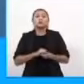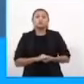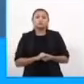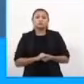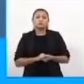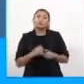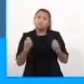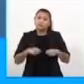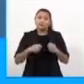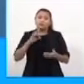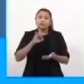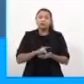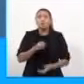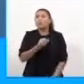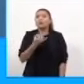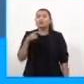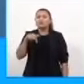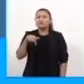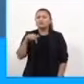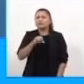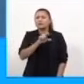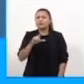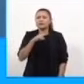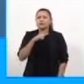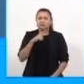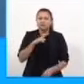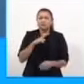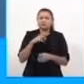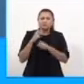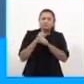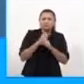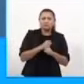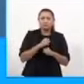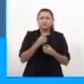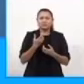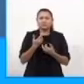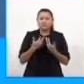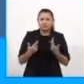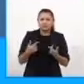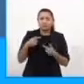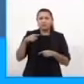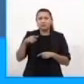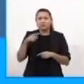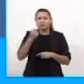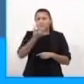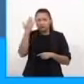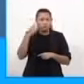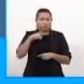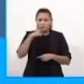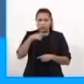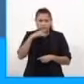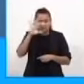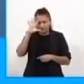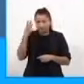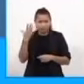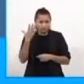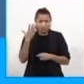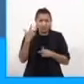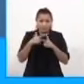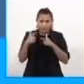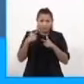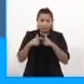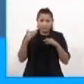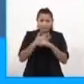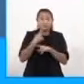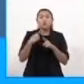Choque de realidade. Sabe quanto São Luís tem acumulado na conta e esse carcamano safado não consegue resolver o problema da cidade?